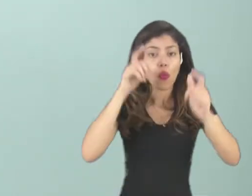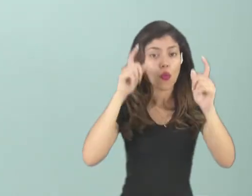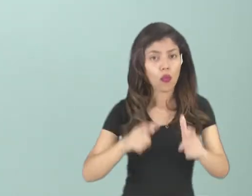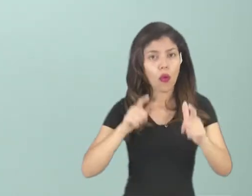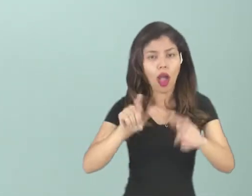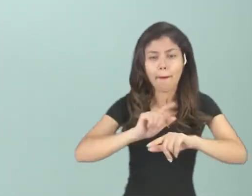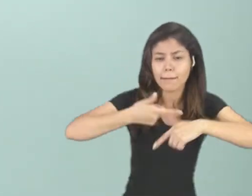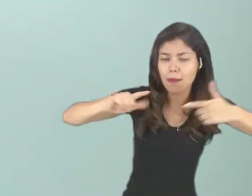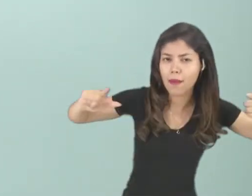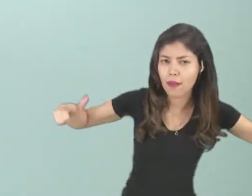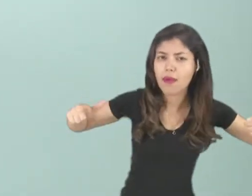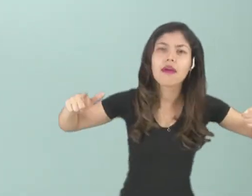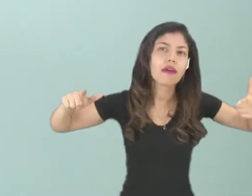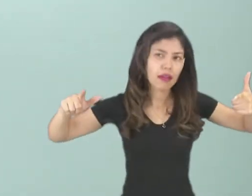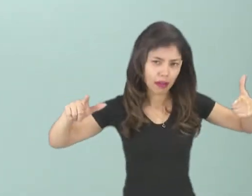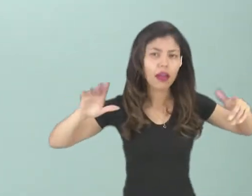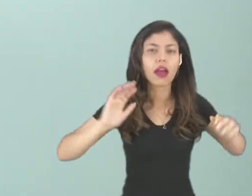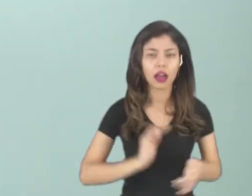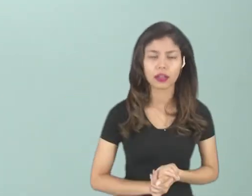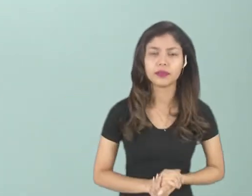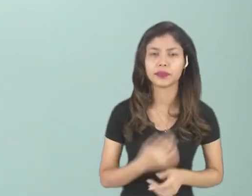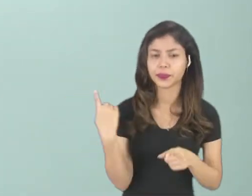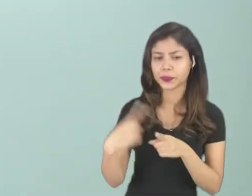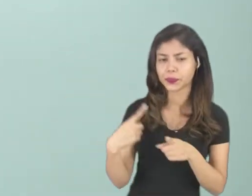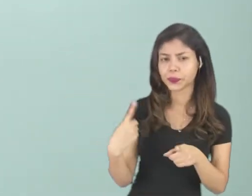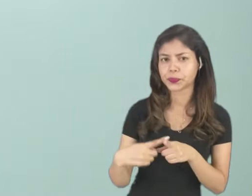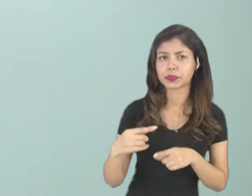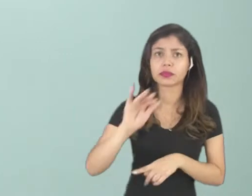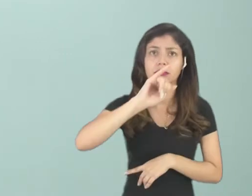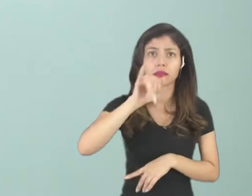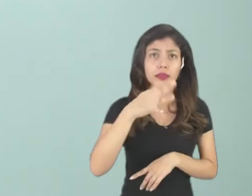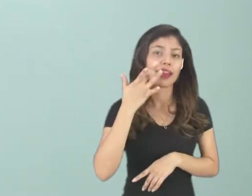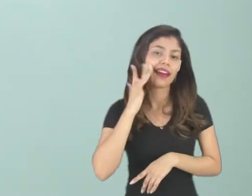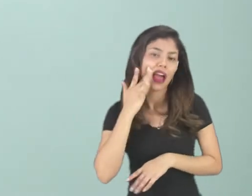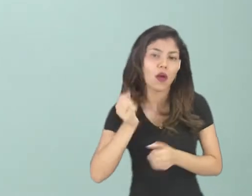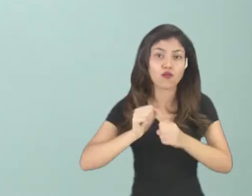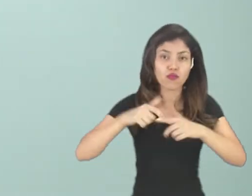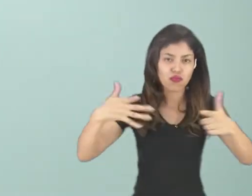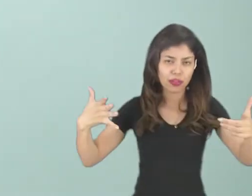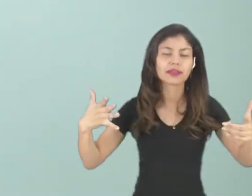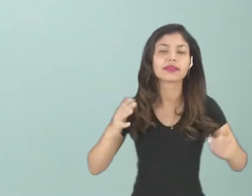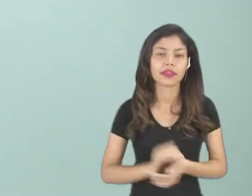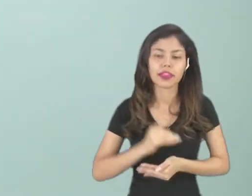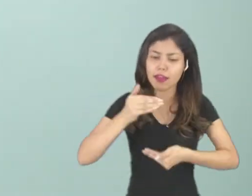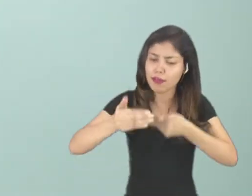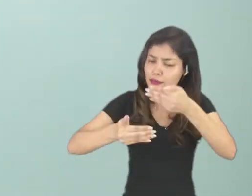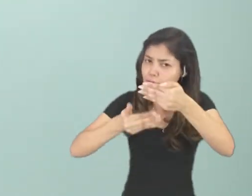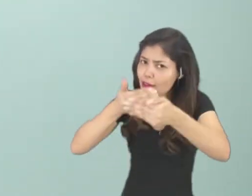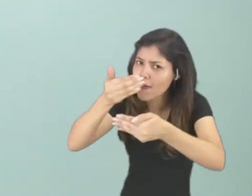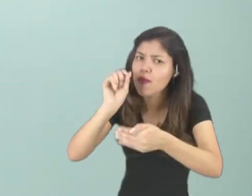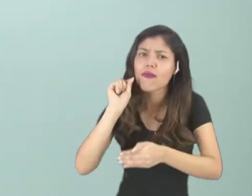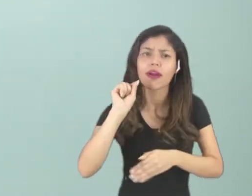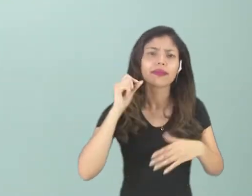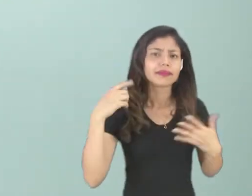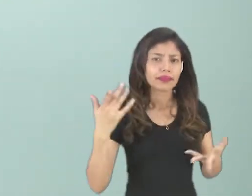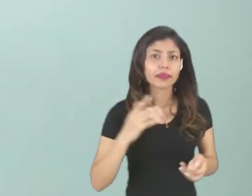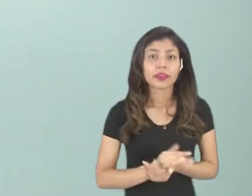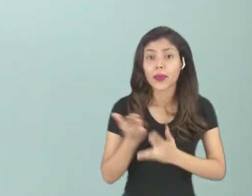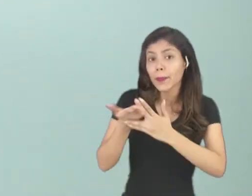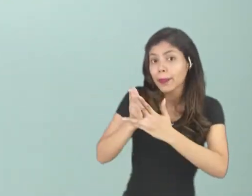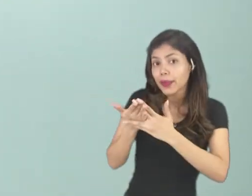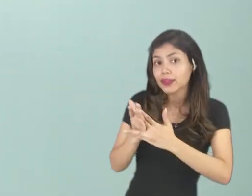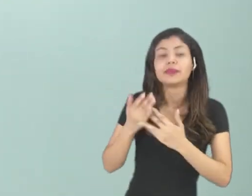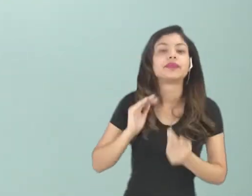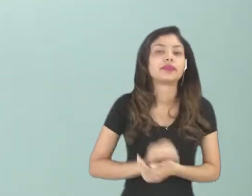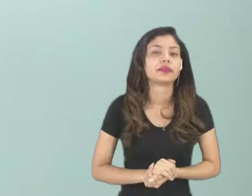local de maior concentração por causa das jazidas de ouro, né, foi se desenvolvendo ali o que? O barroco.